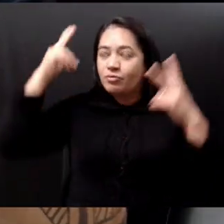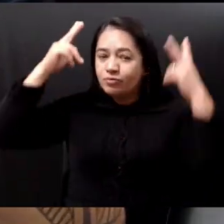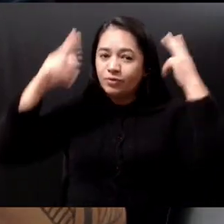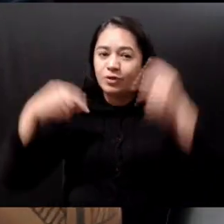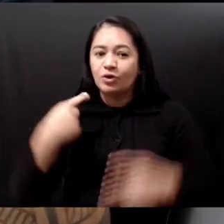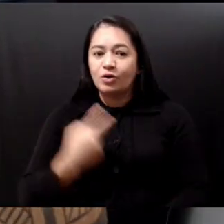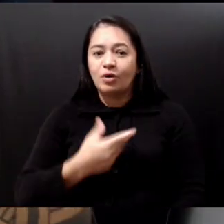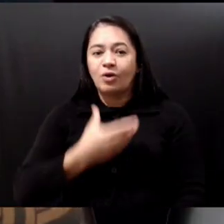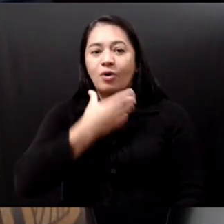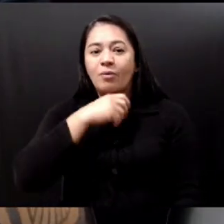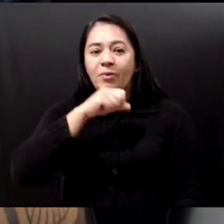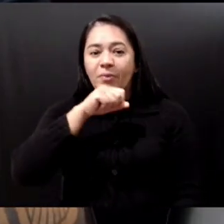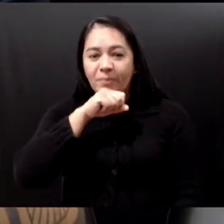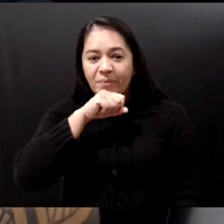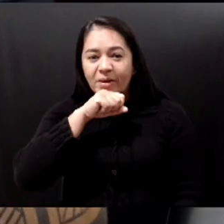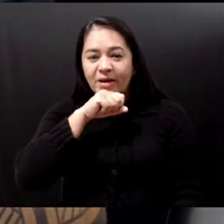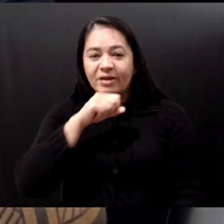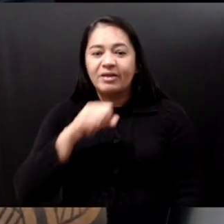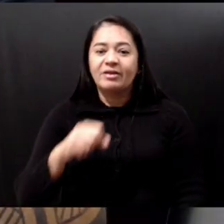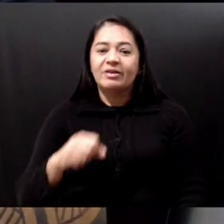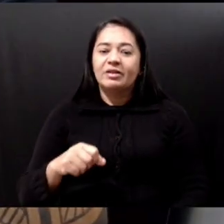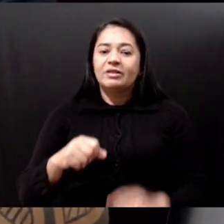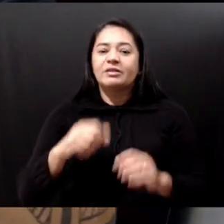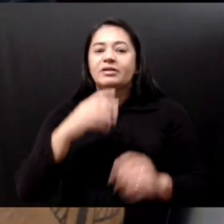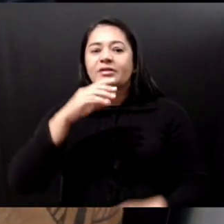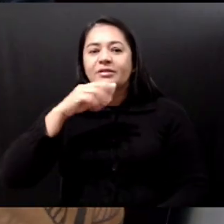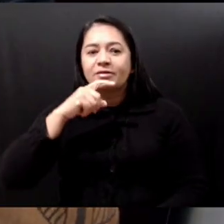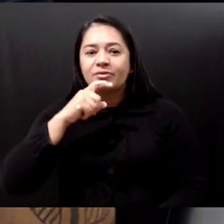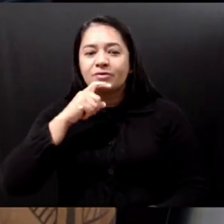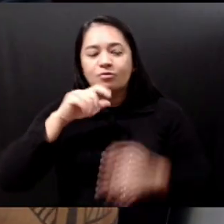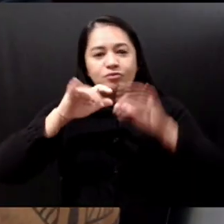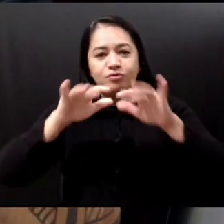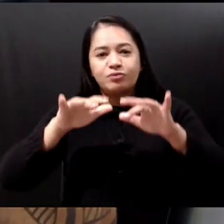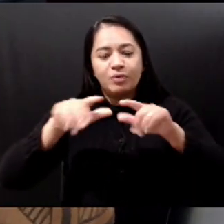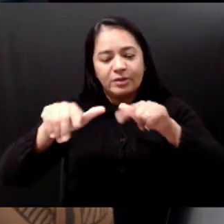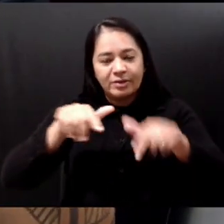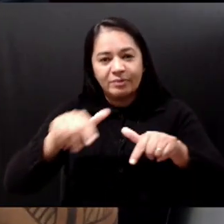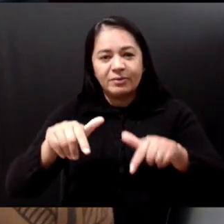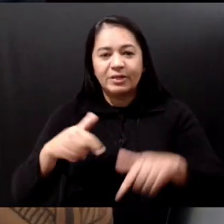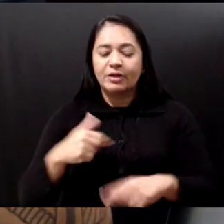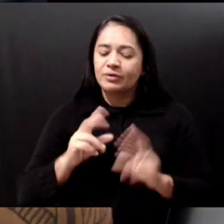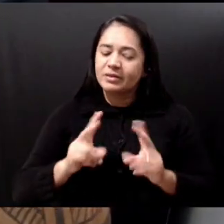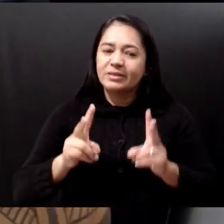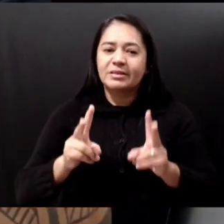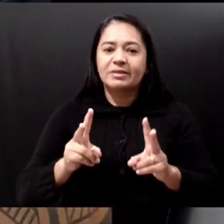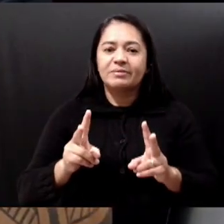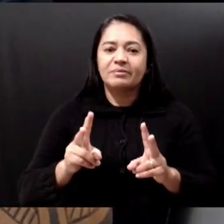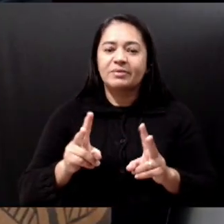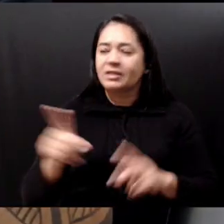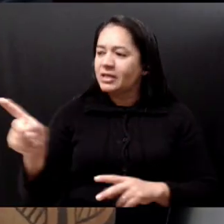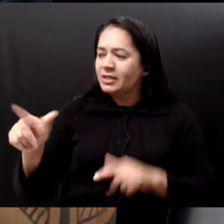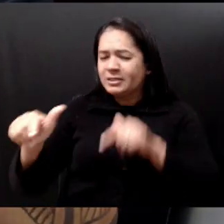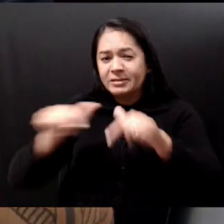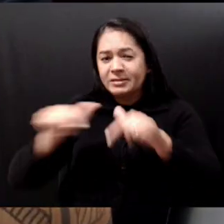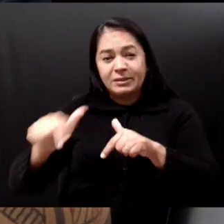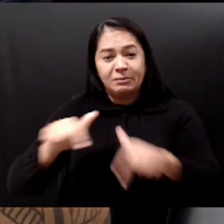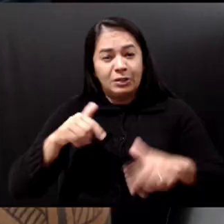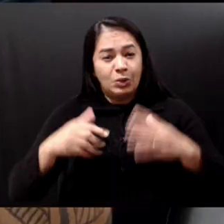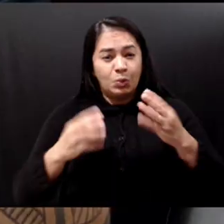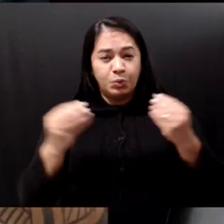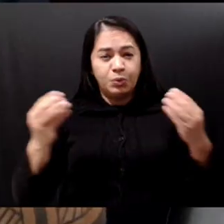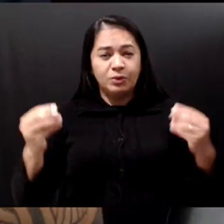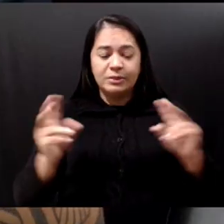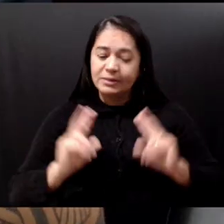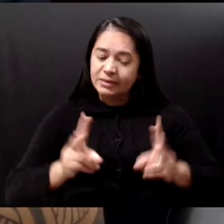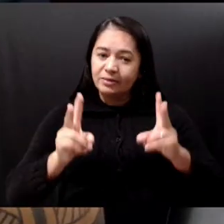né, eram os 2 ali tentando fazer a própria empresa. E eu sempre tive essa eles trabalham muito, sempre trabalharam muito. Então eu via